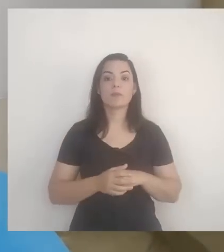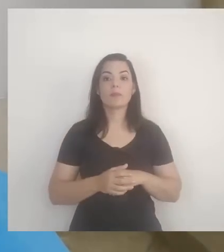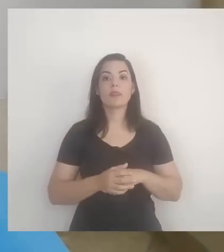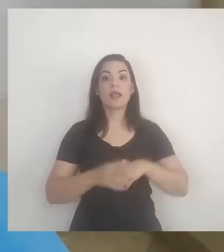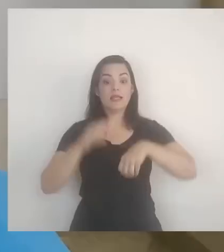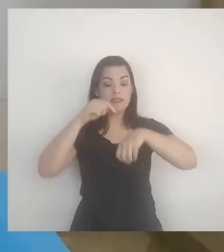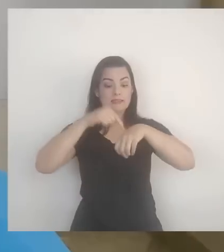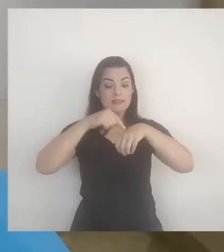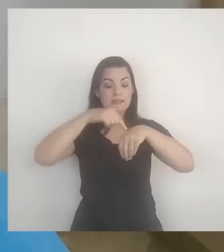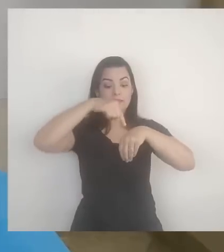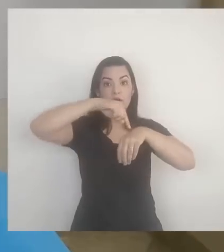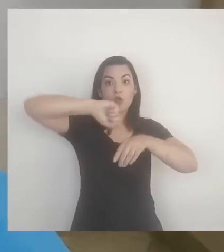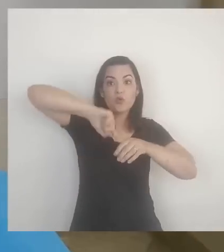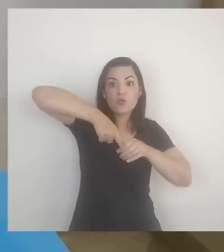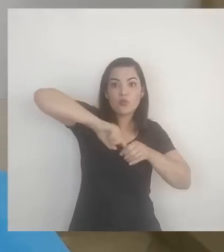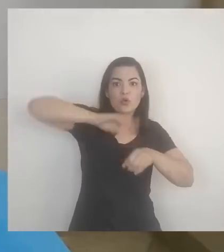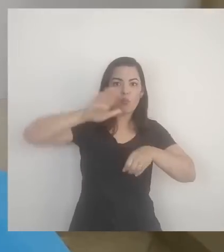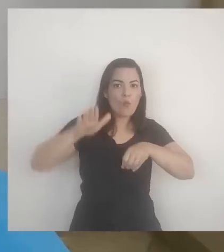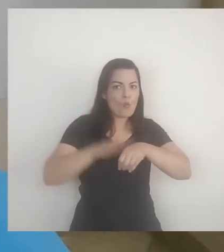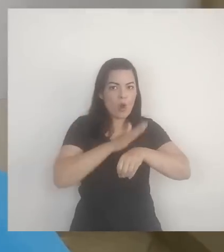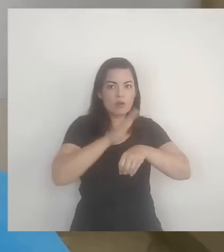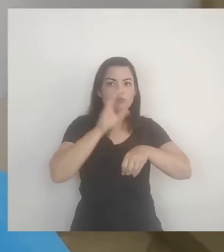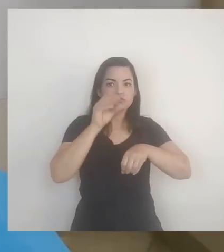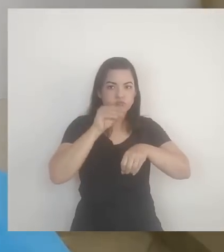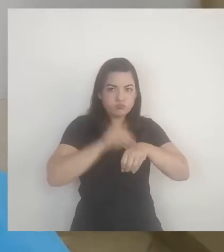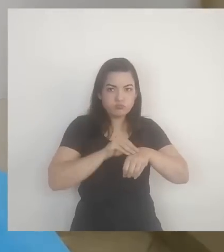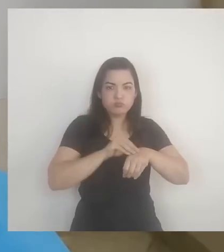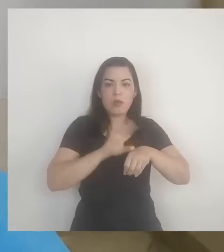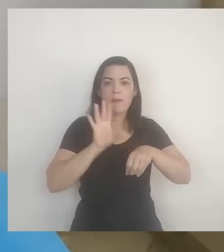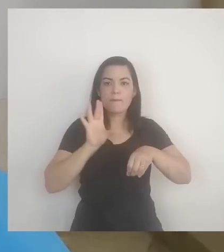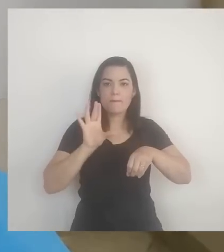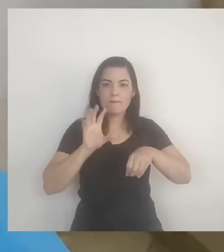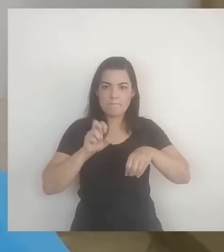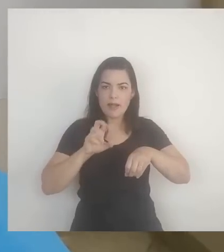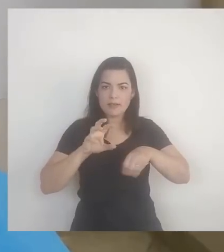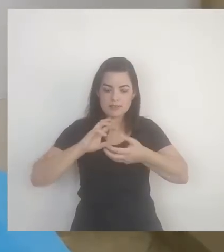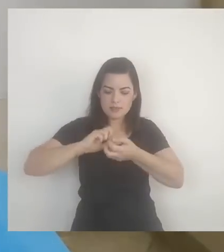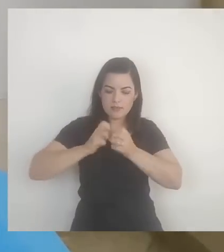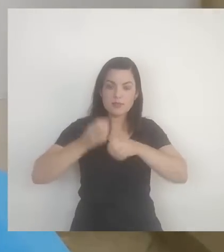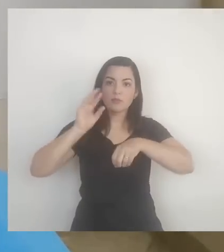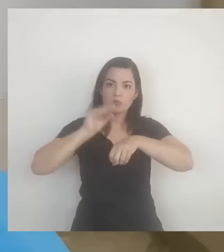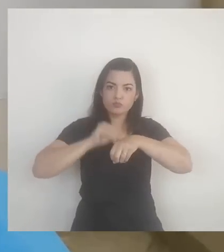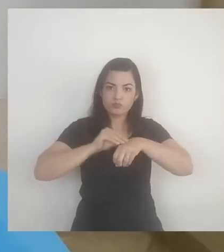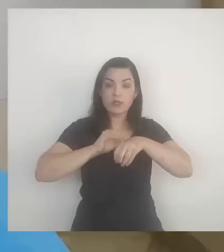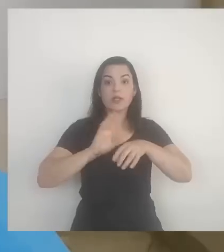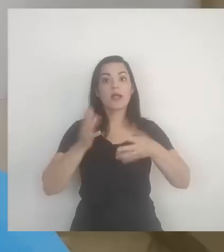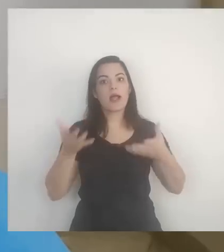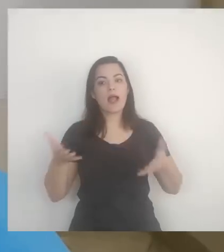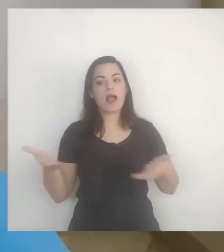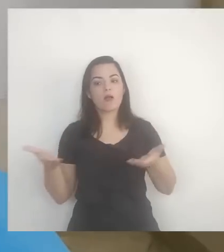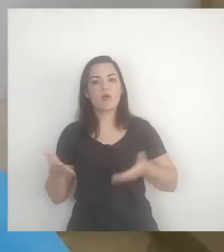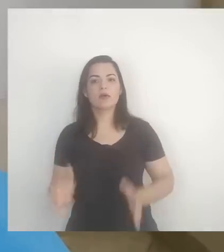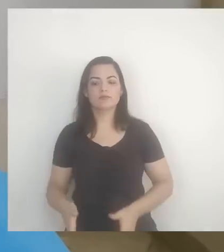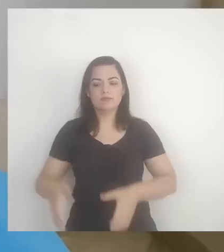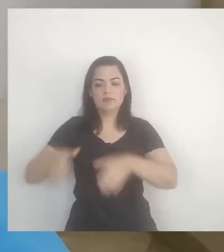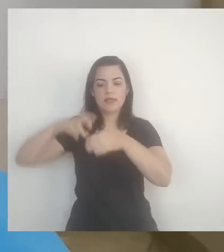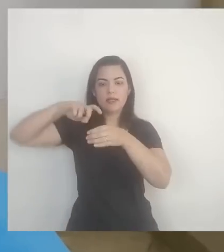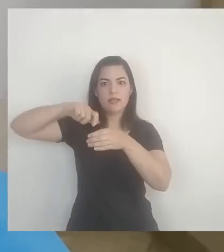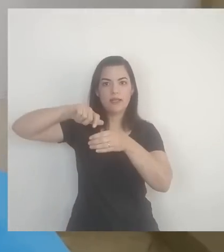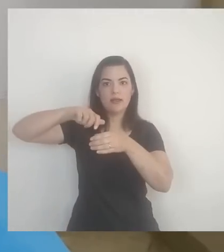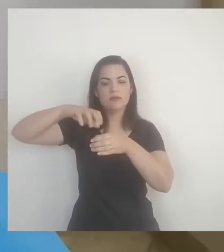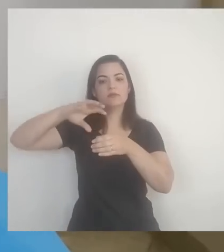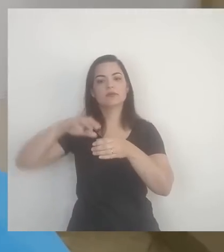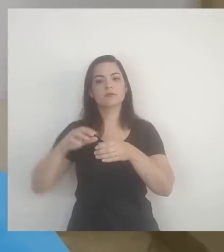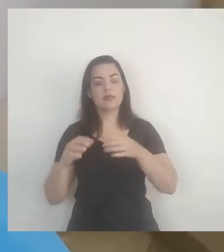tampada. Aí, turma, vocês vão pegar a sua garrafa com água, vão pegar aqui o